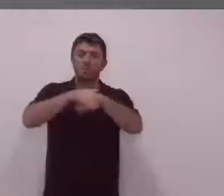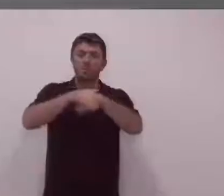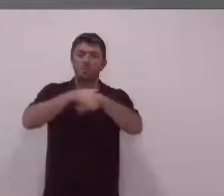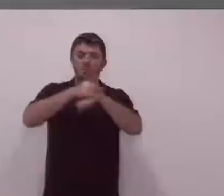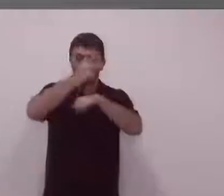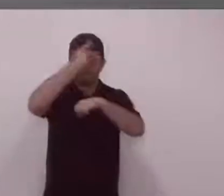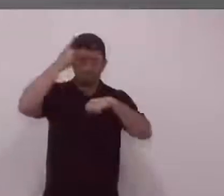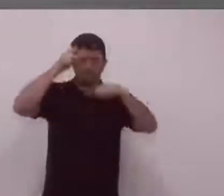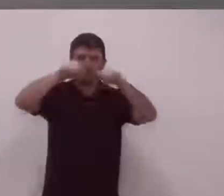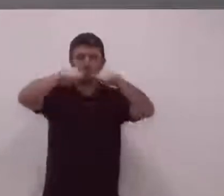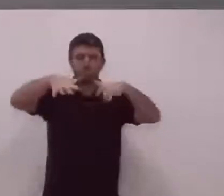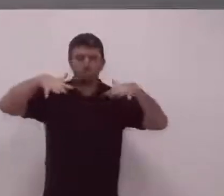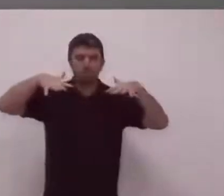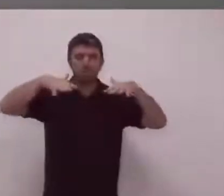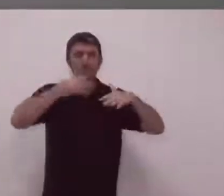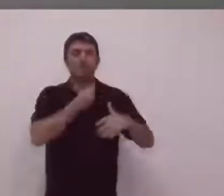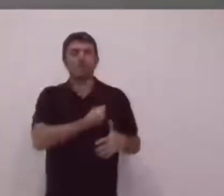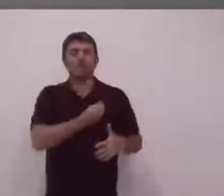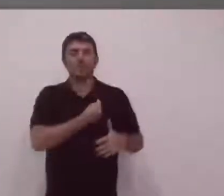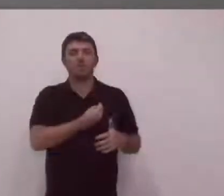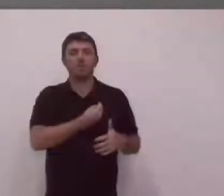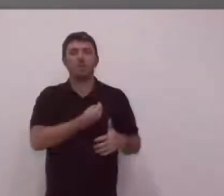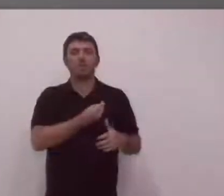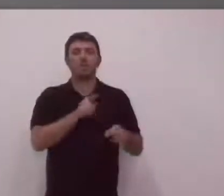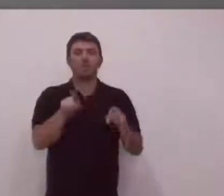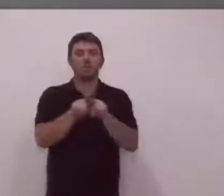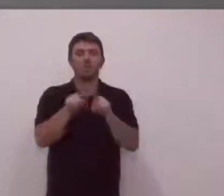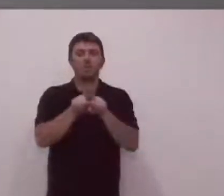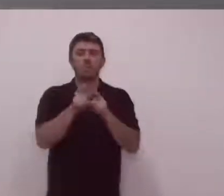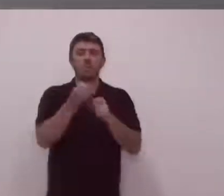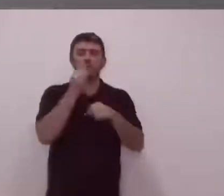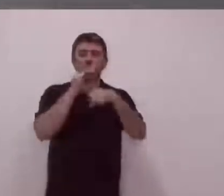e internautas vamos lá